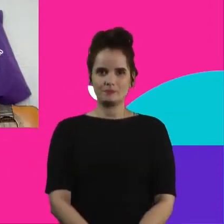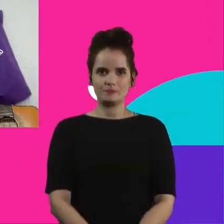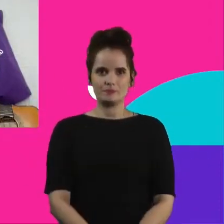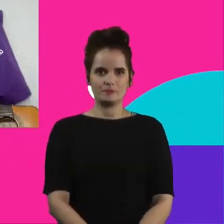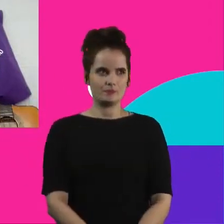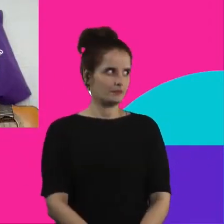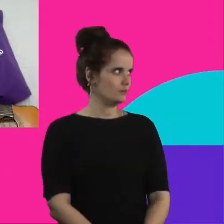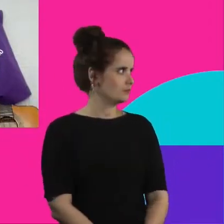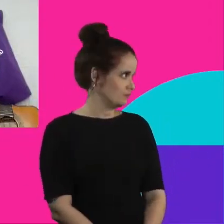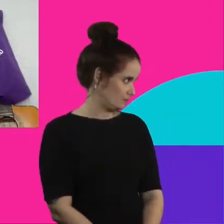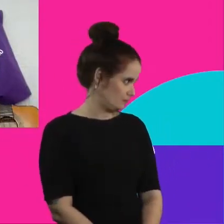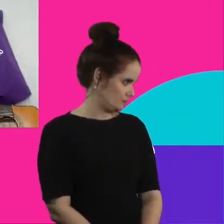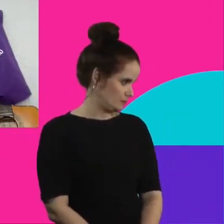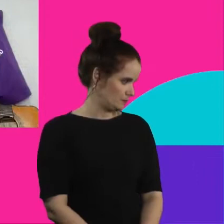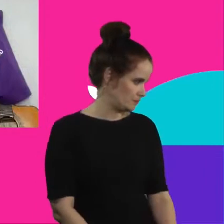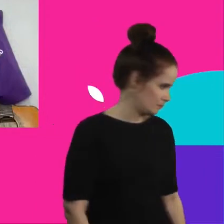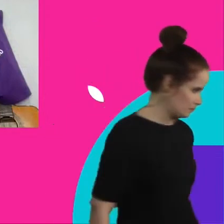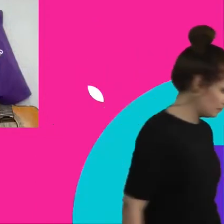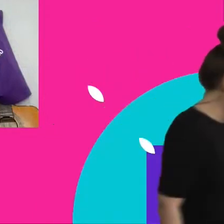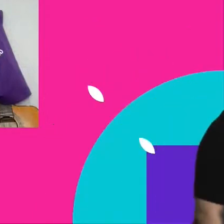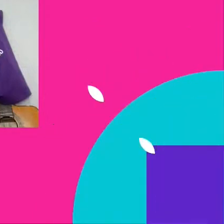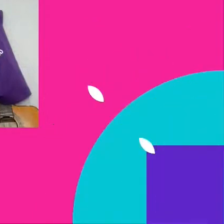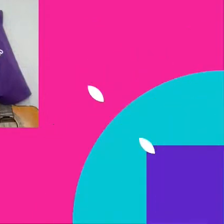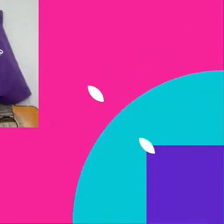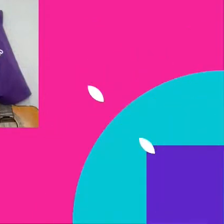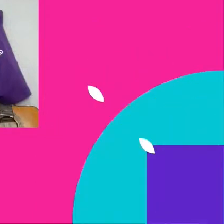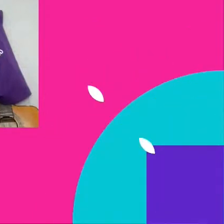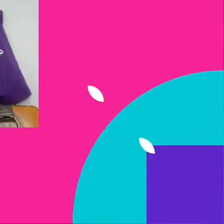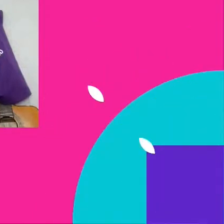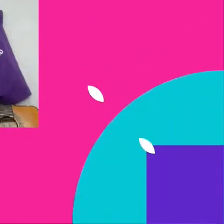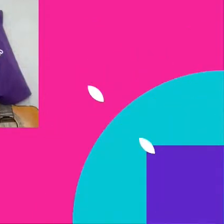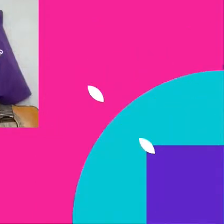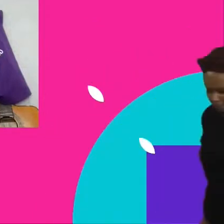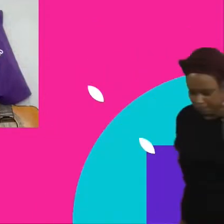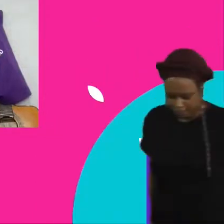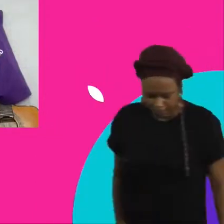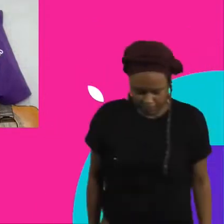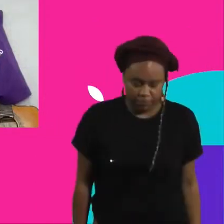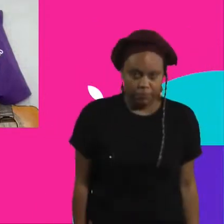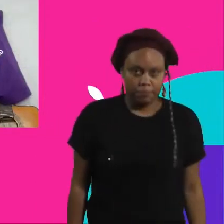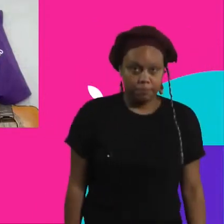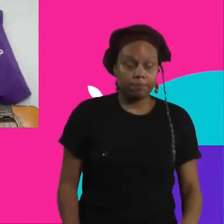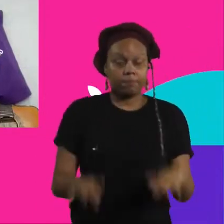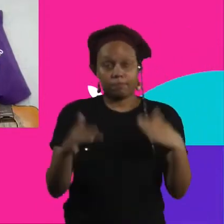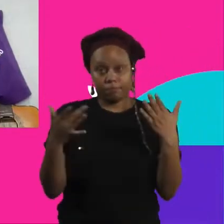Então, uma questão bem dele, né, passa por uma série de